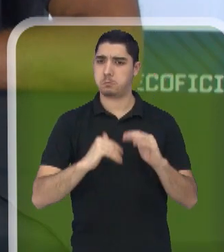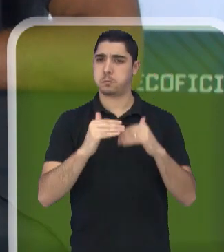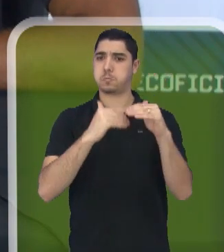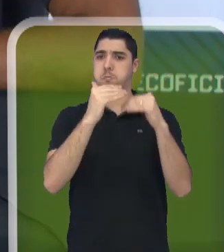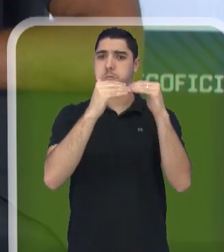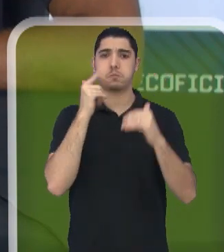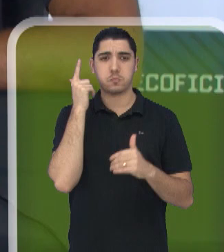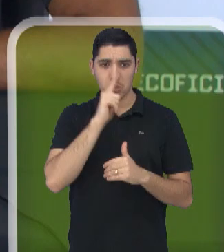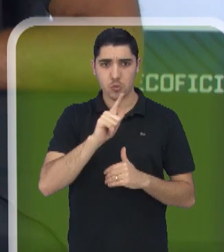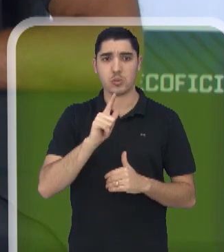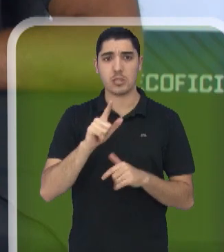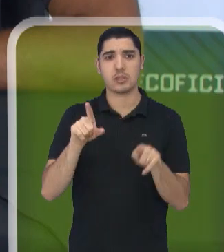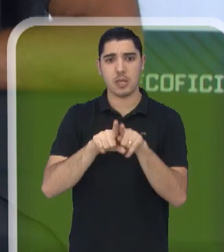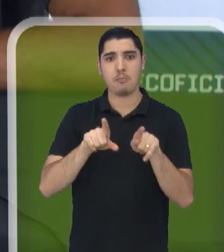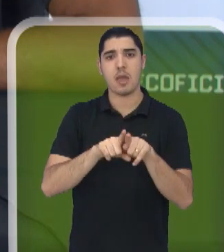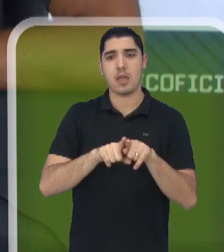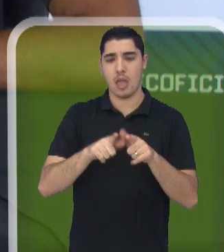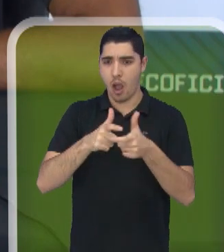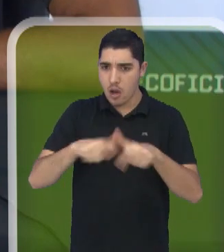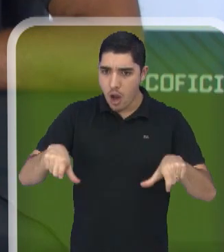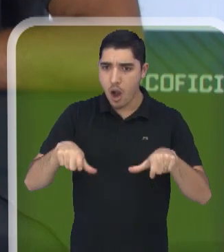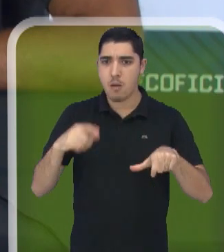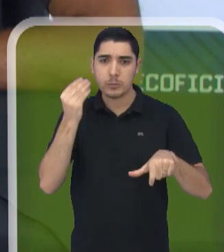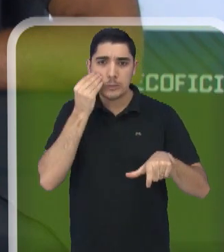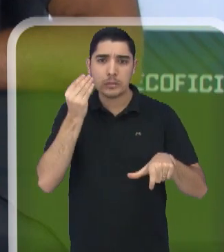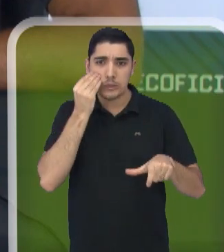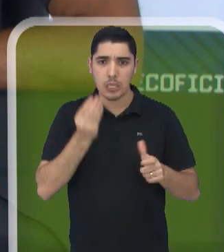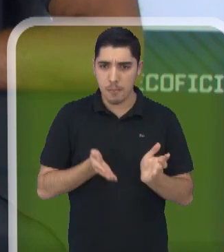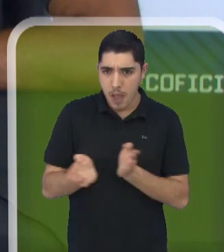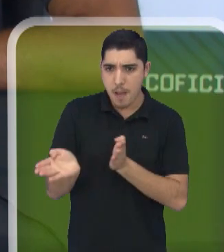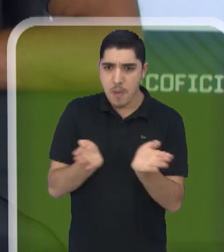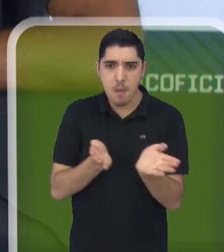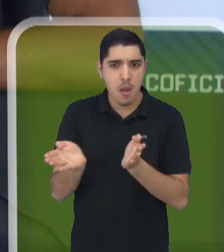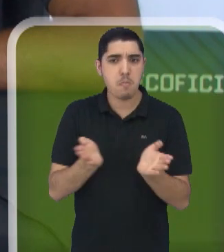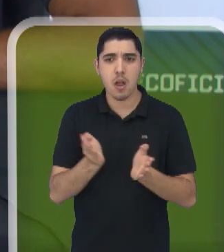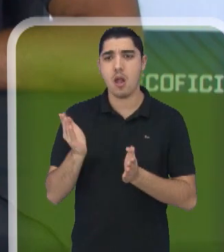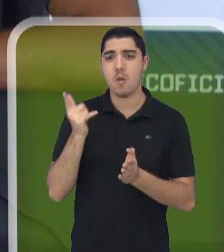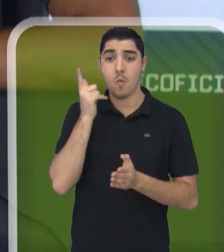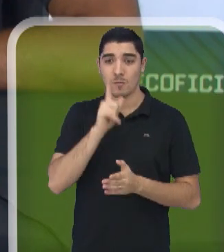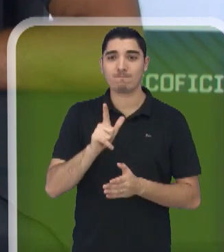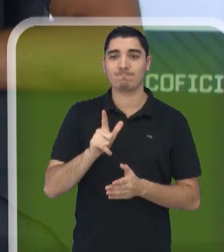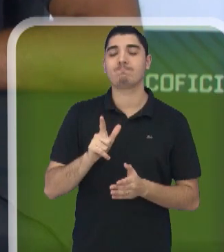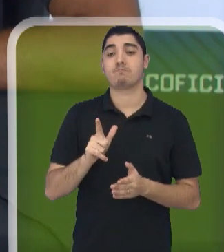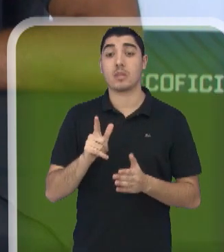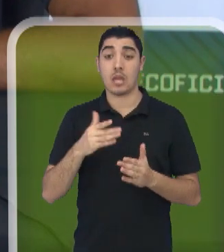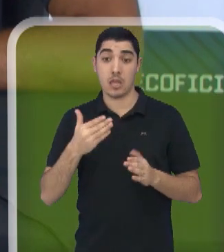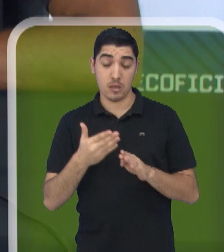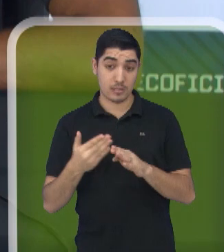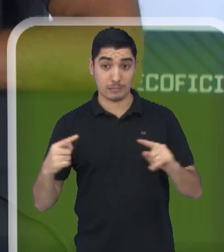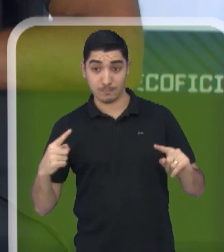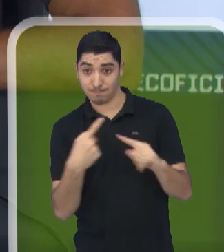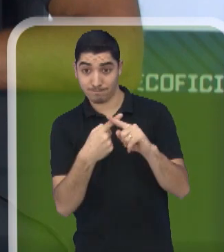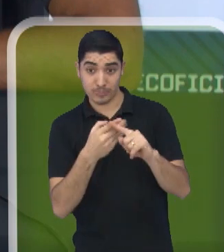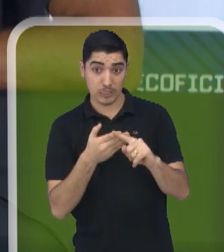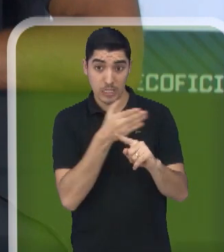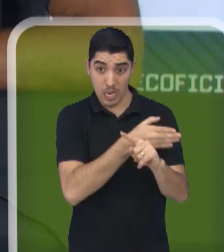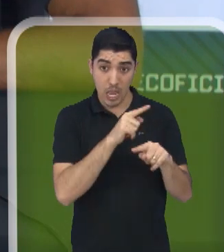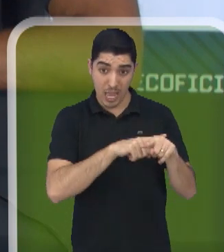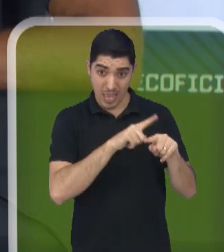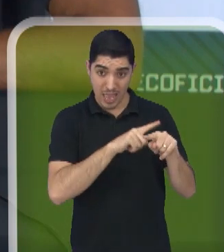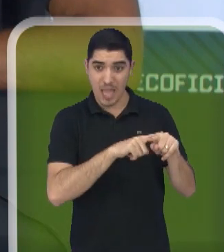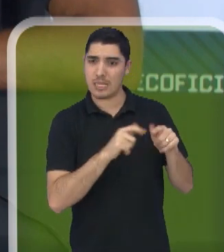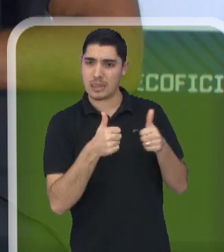pelos lados do campo, por dentro do campo, tabelas, envolvimento do adversário. A gente via o adversário acuado,